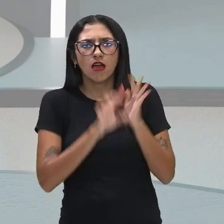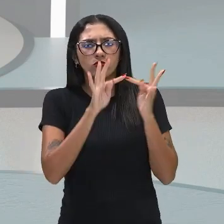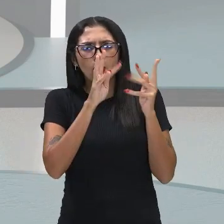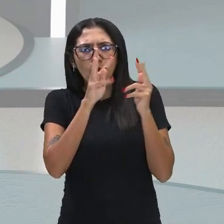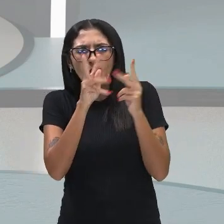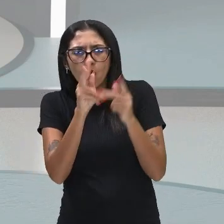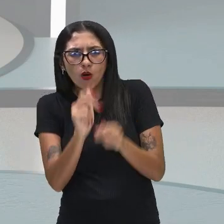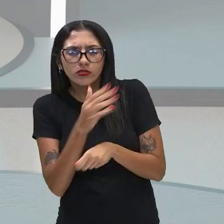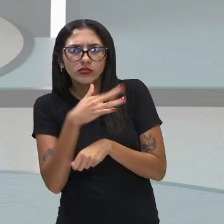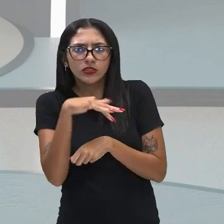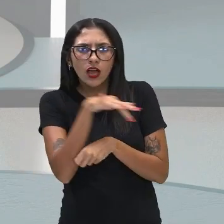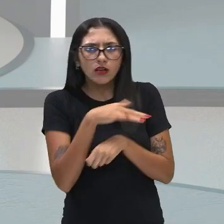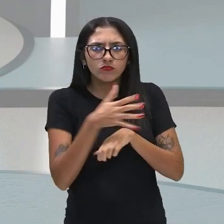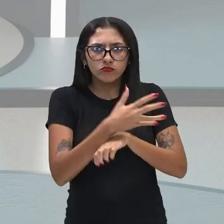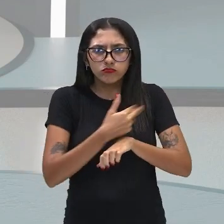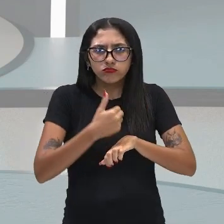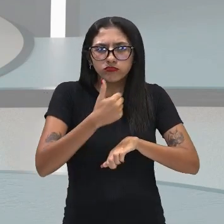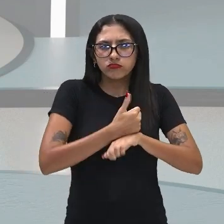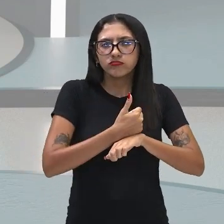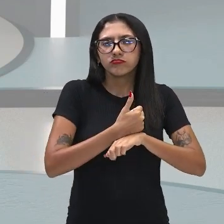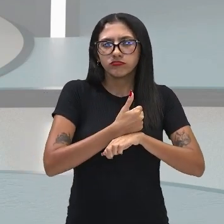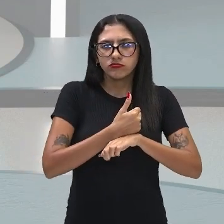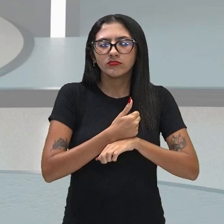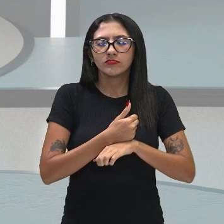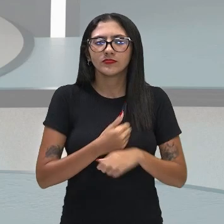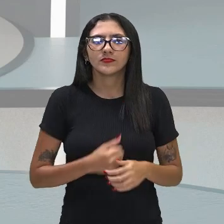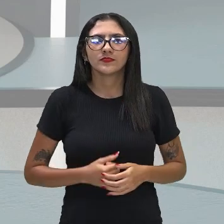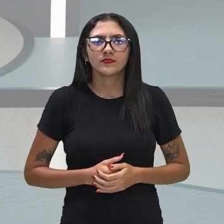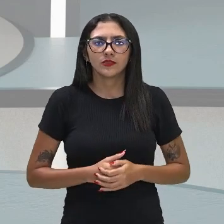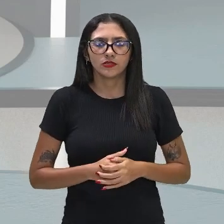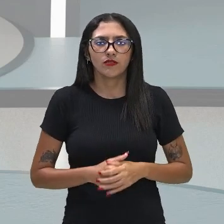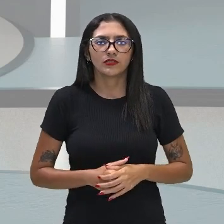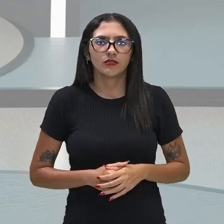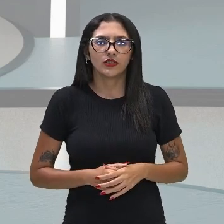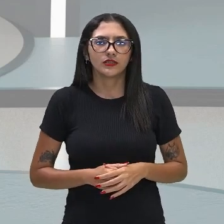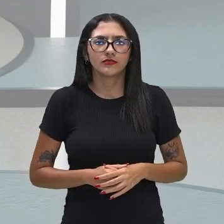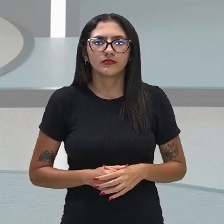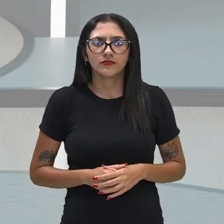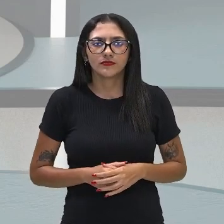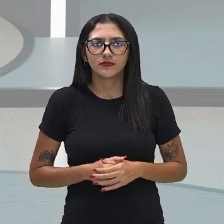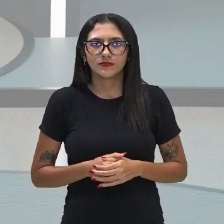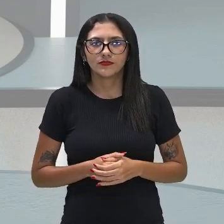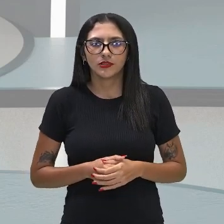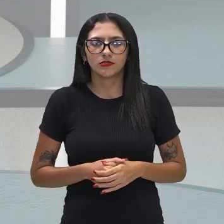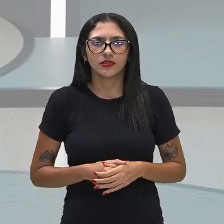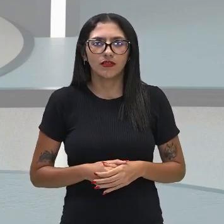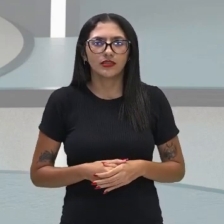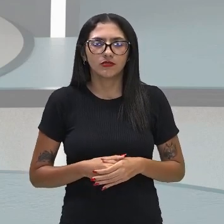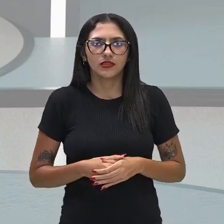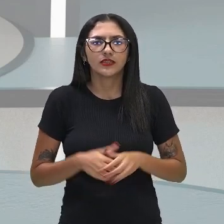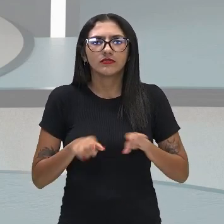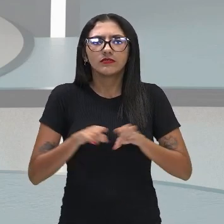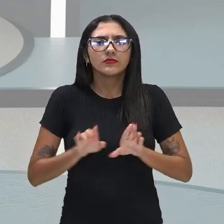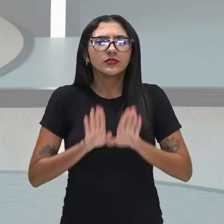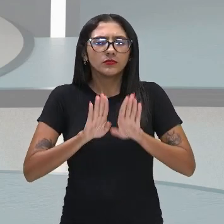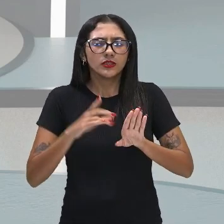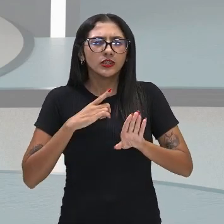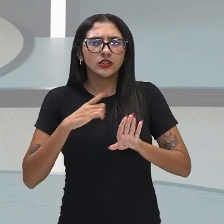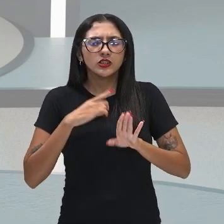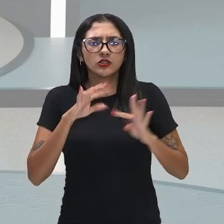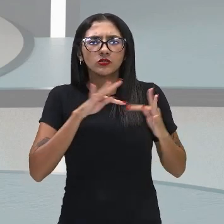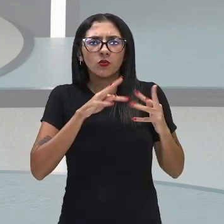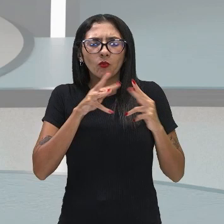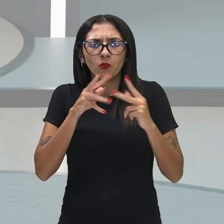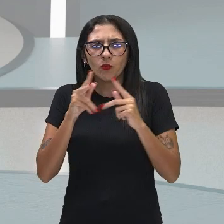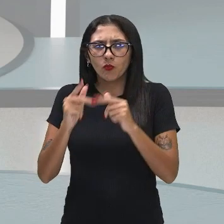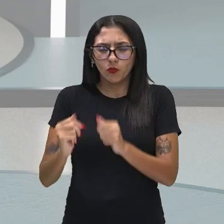modalidades oficiais aí, esportivas, para saber, né? Mas, professor, é feita com todos os atletas, mas são muitos atletas,